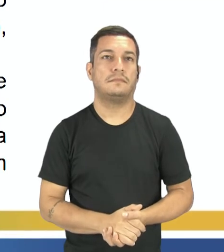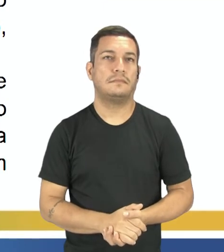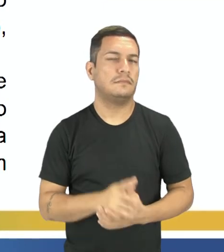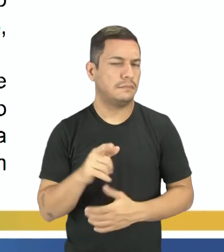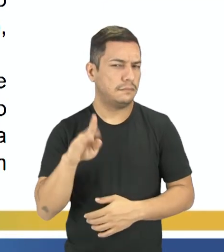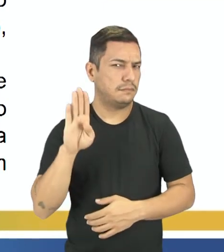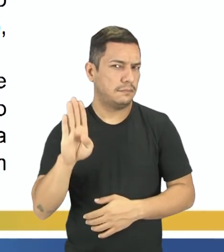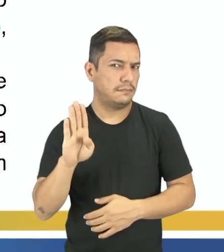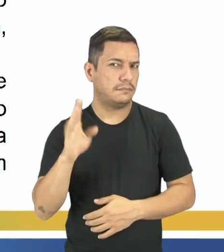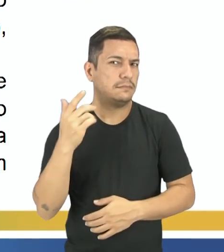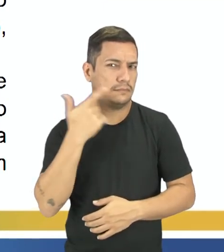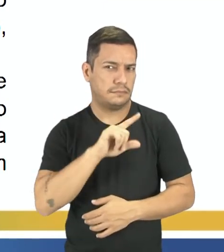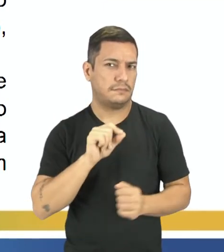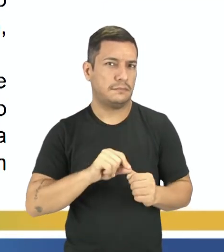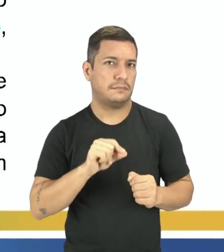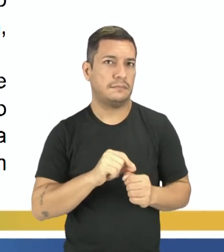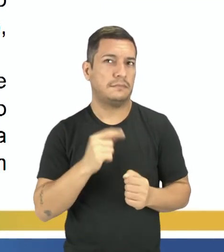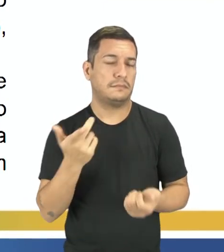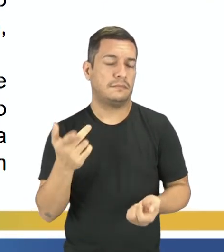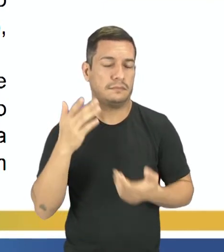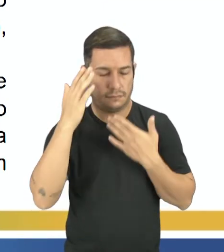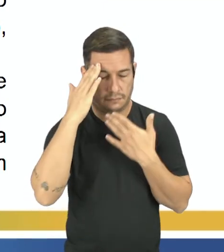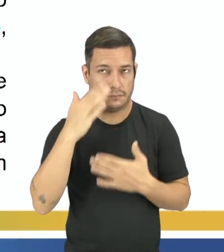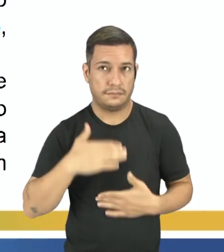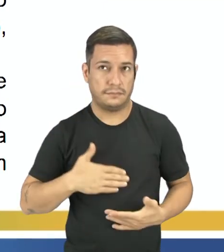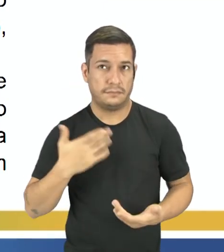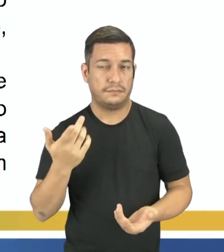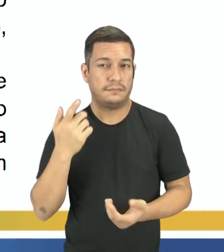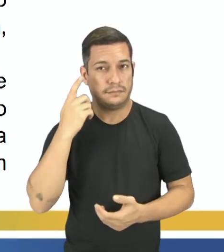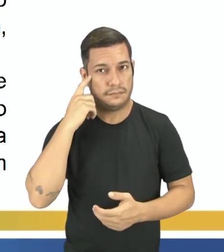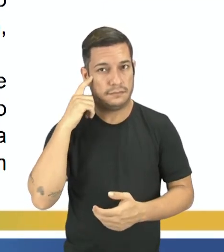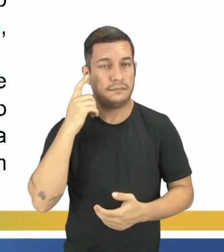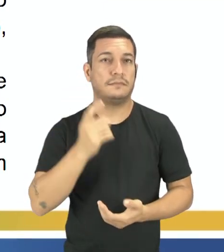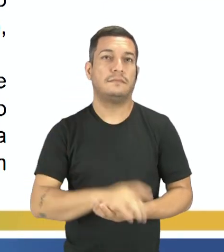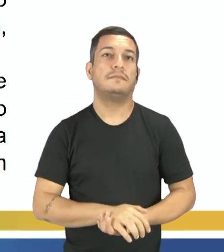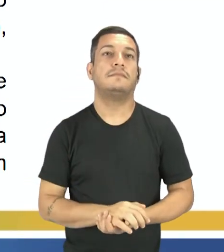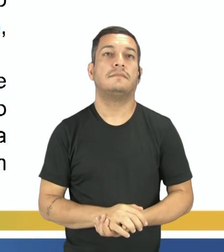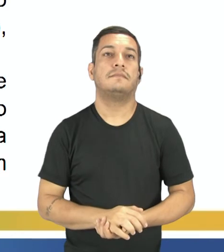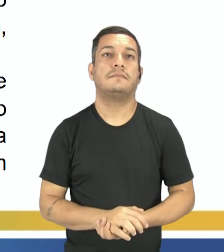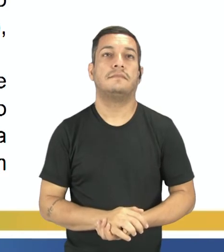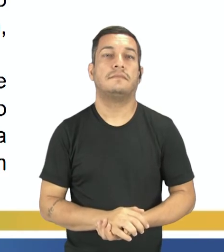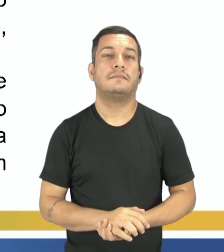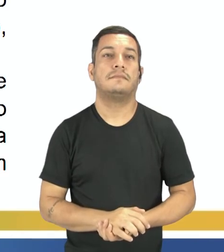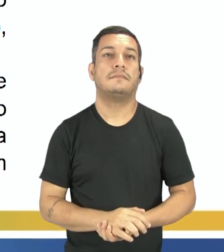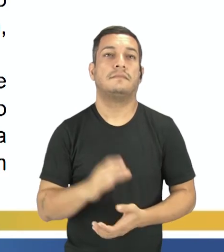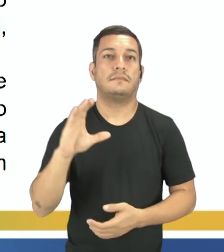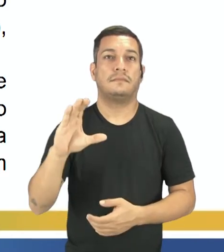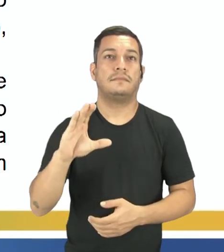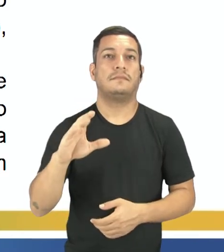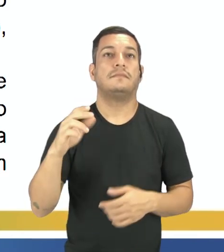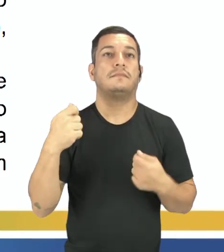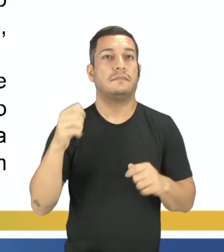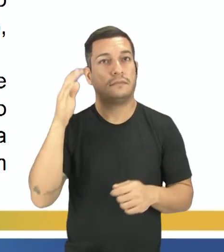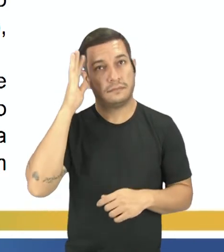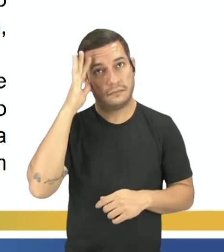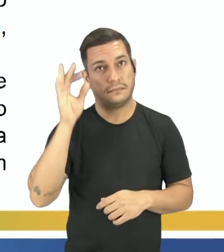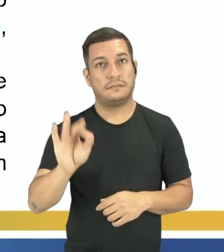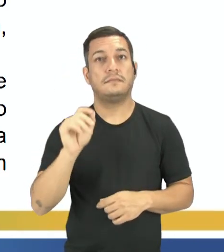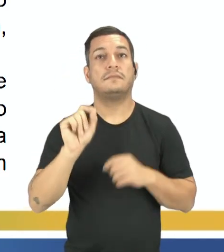Será que a gente consegue fazer isso? Além do corpo, mental, cognitivo? Sim, né? E o item C, deve